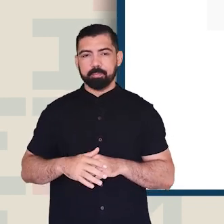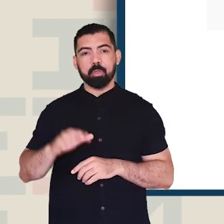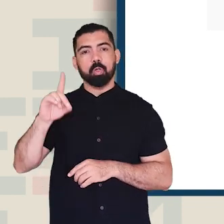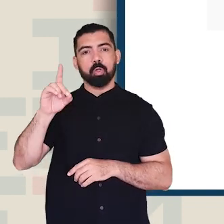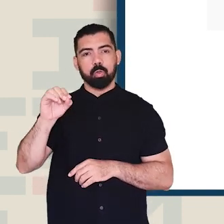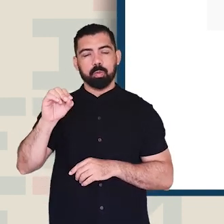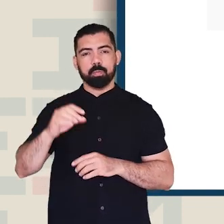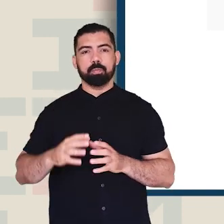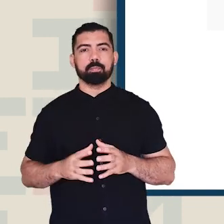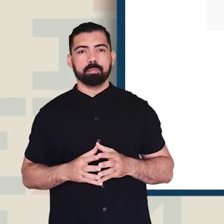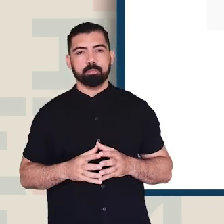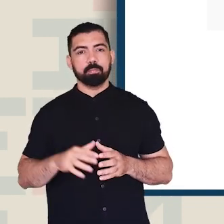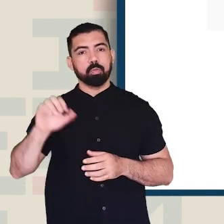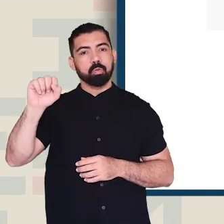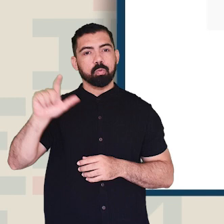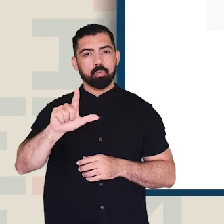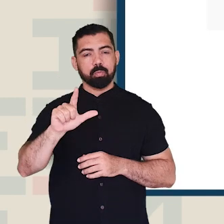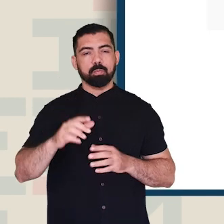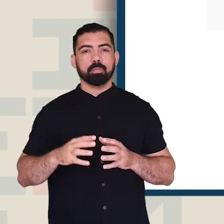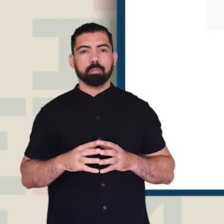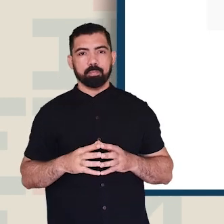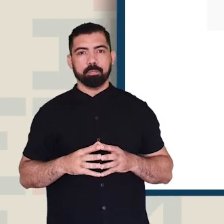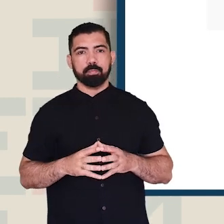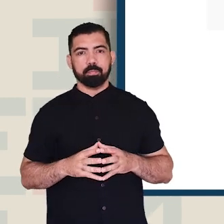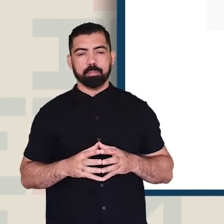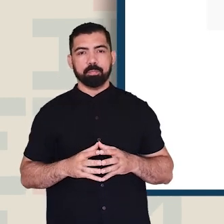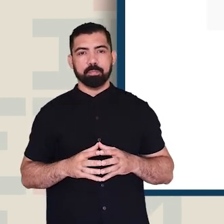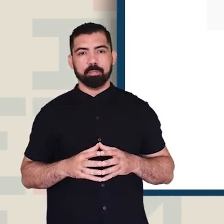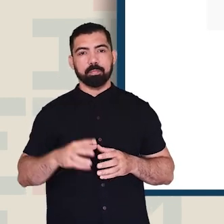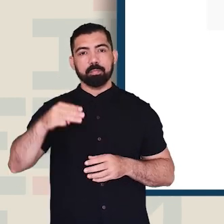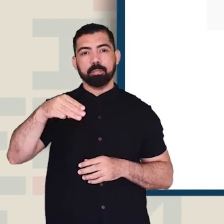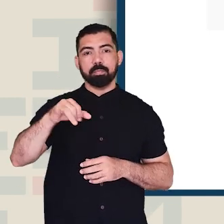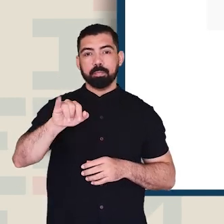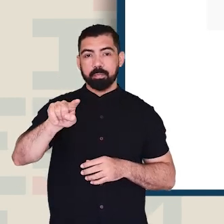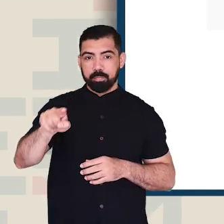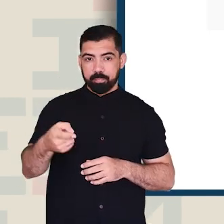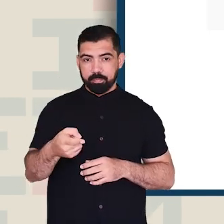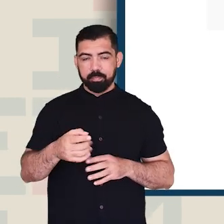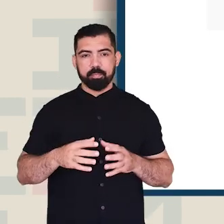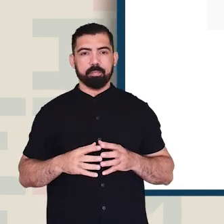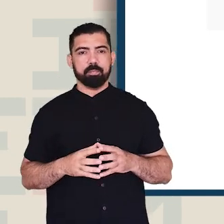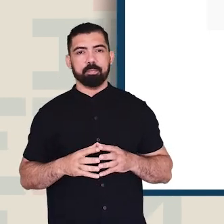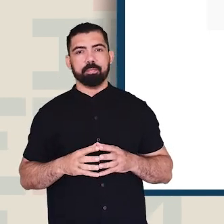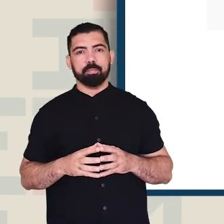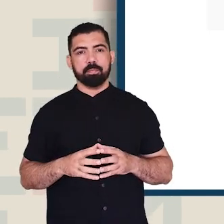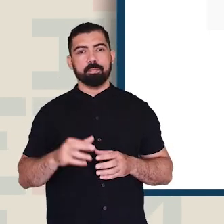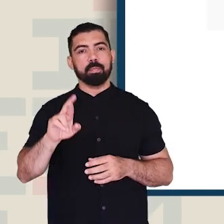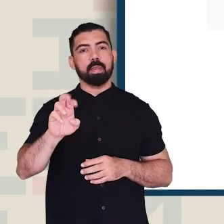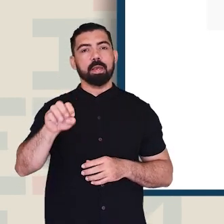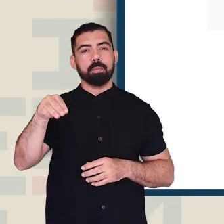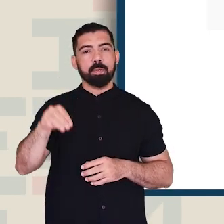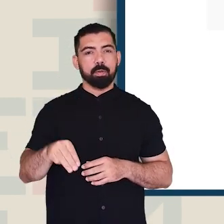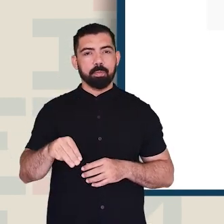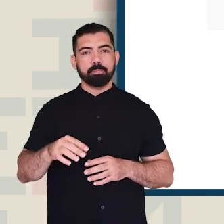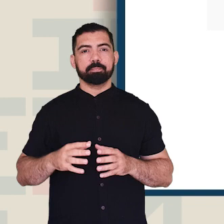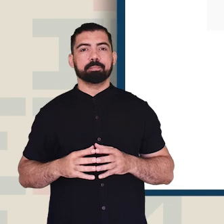Dó, Sol, Mi bemol, Ré menor,